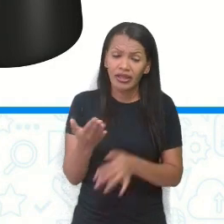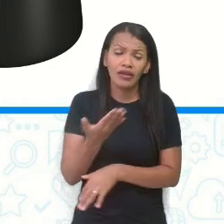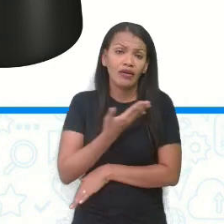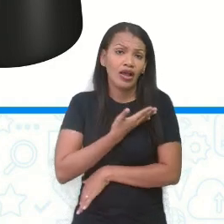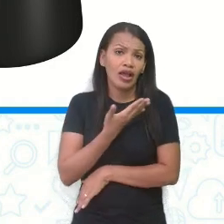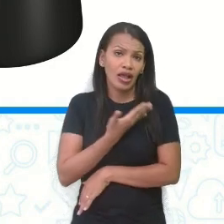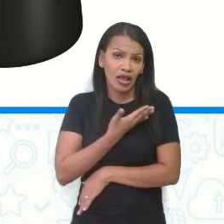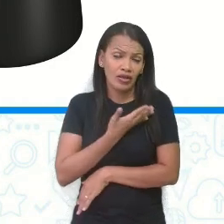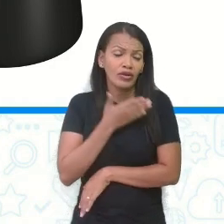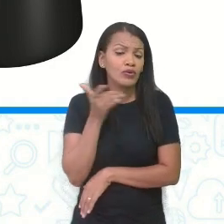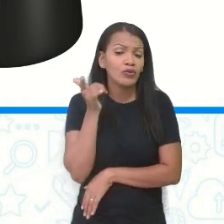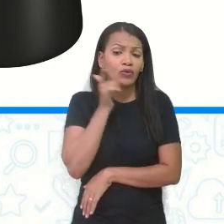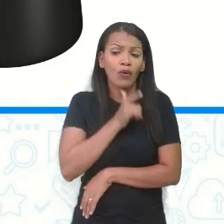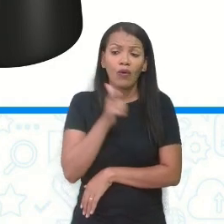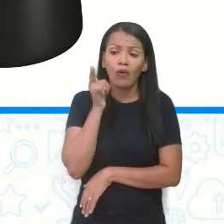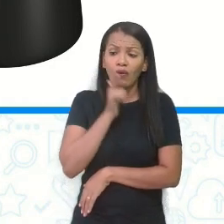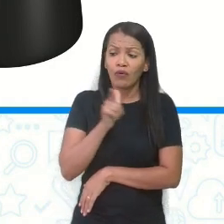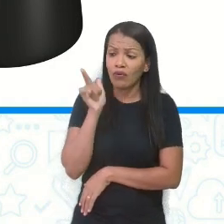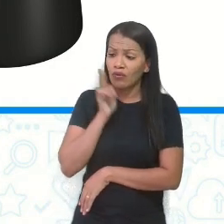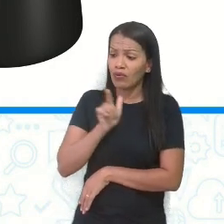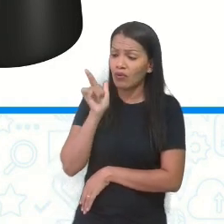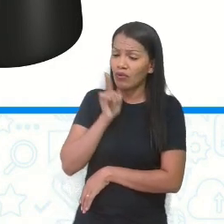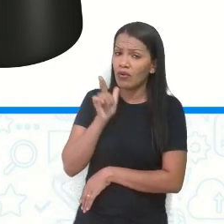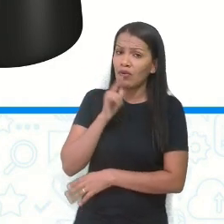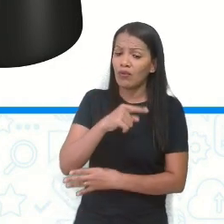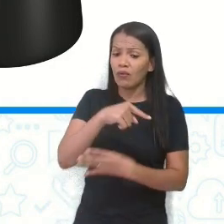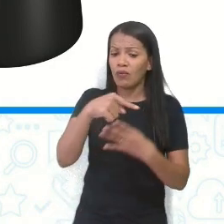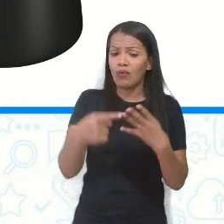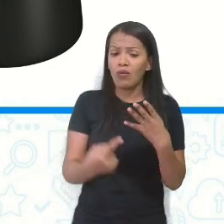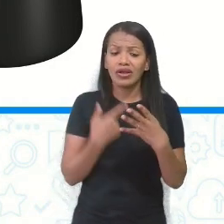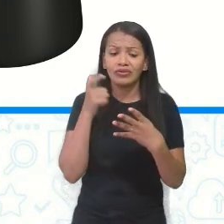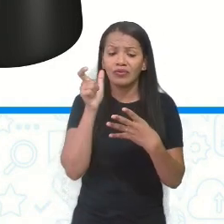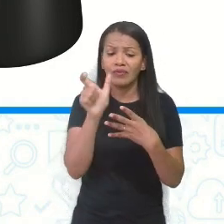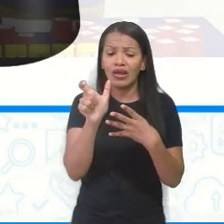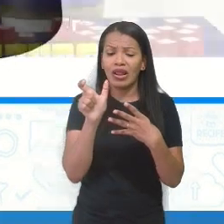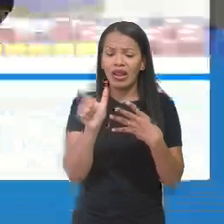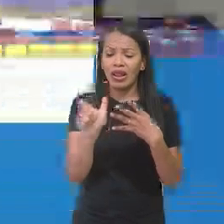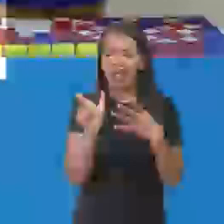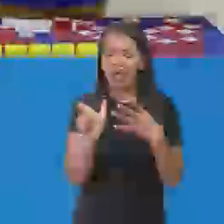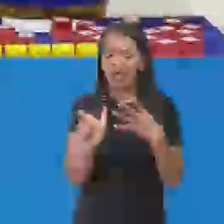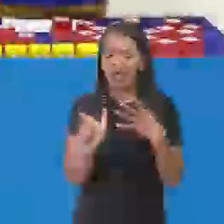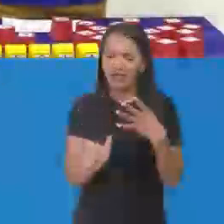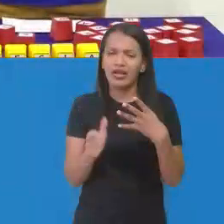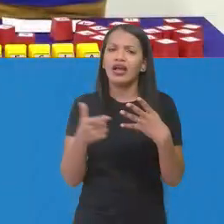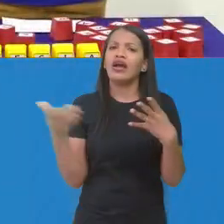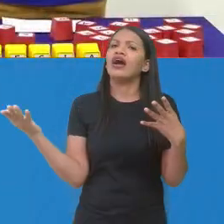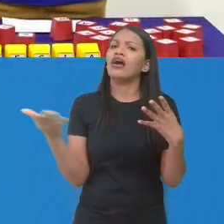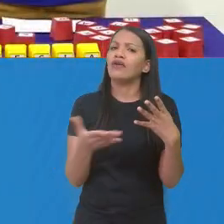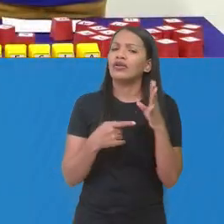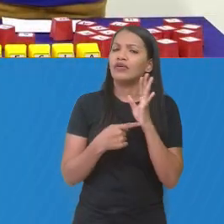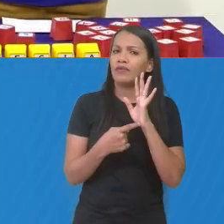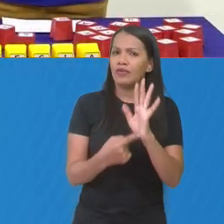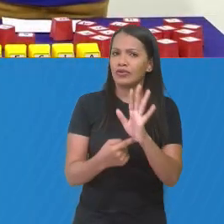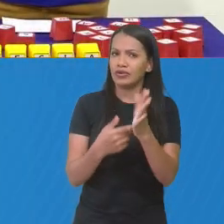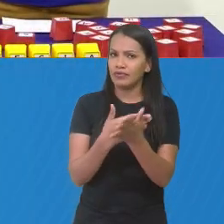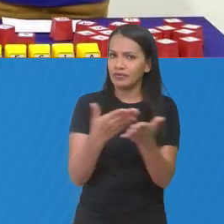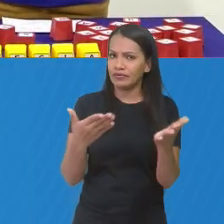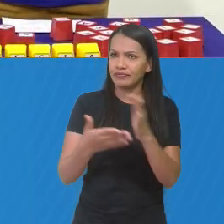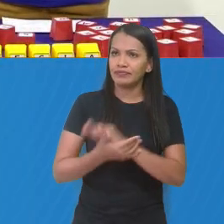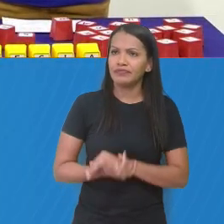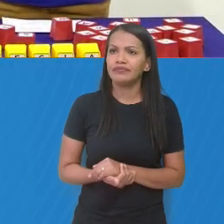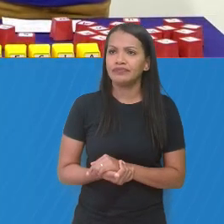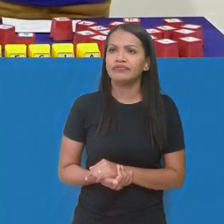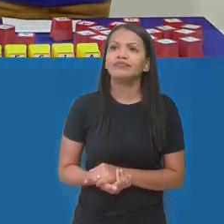amizades conquistar, 4 palavrinhas mágicas vou agora revelar. Não